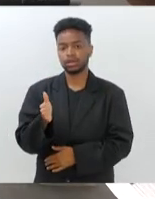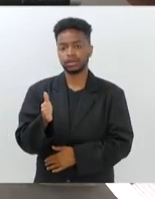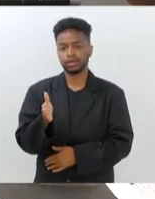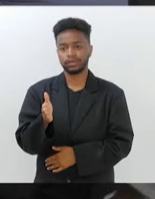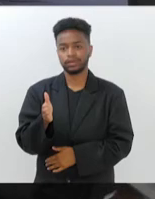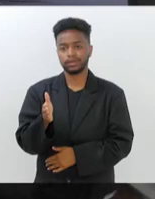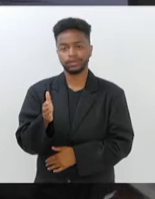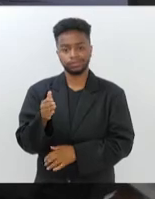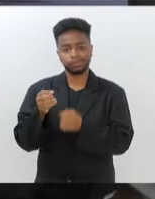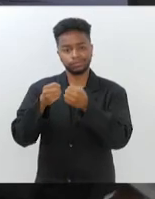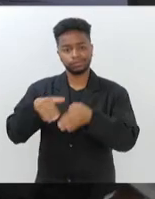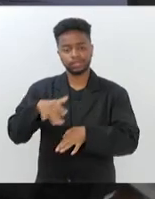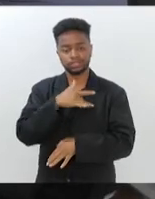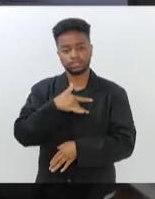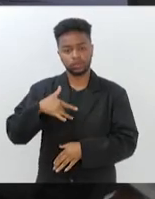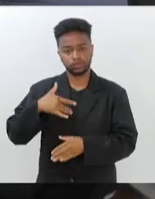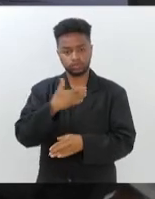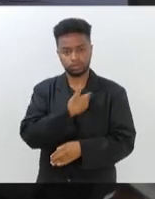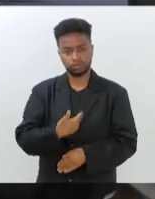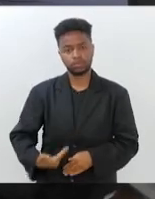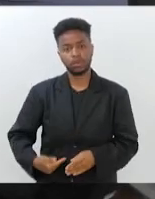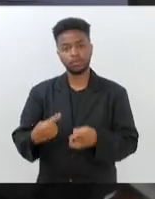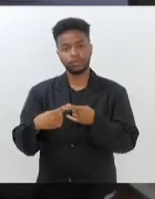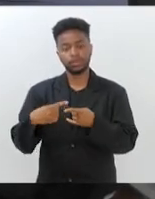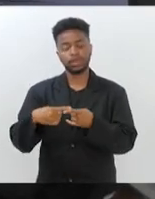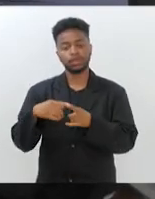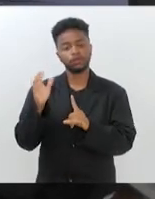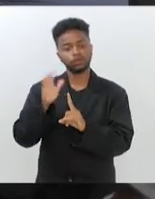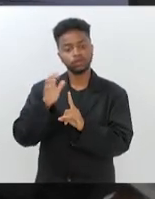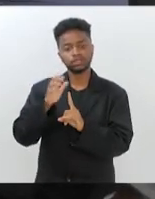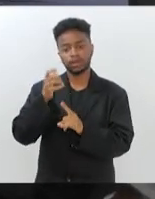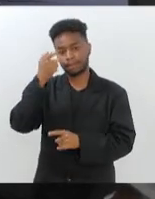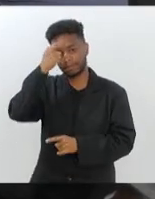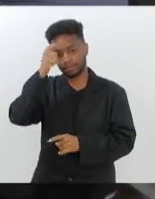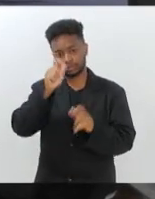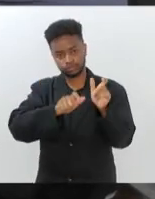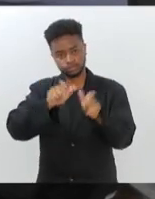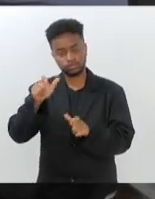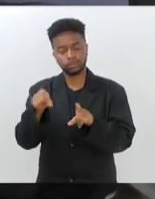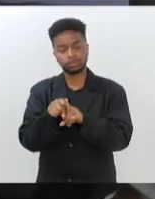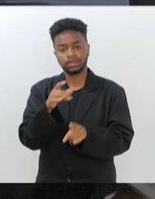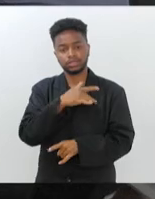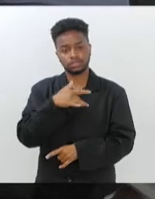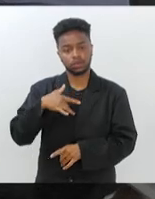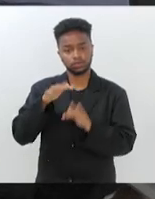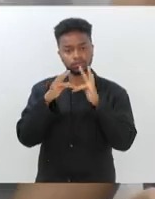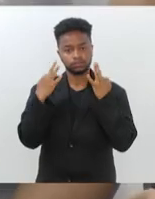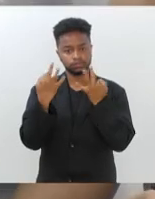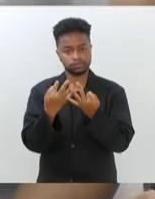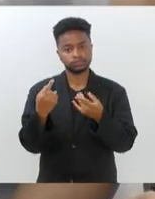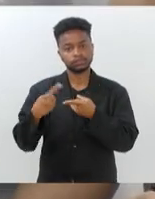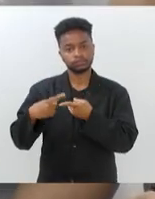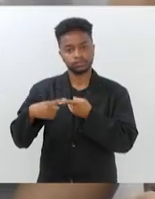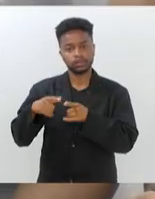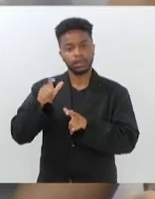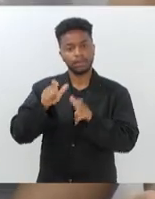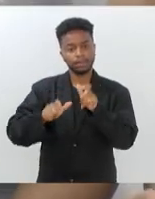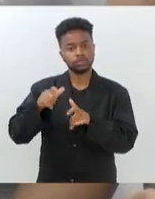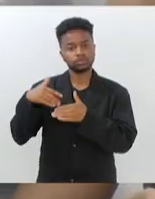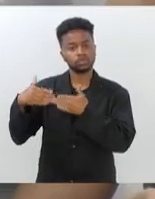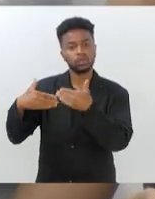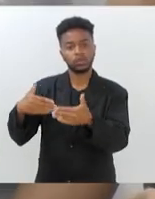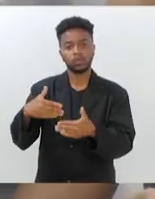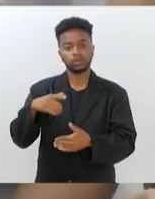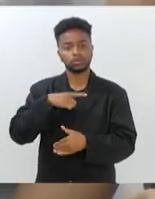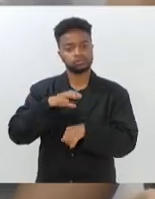pública porque mexe efetivamente não só com a economia familiar com a mente das pessoas cada vez adoecendo mais a cabeça eh de